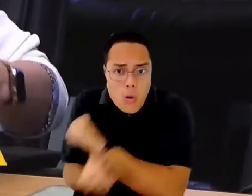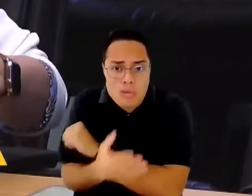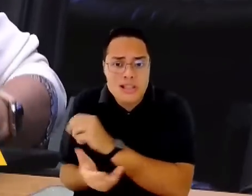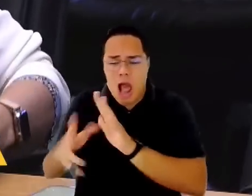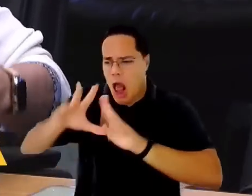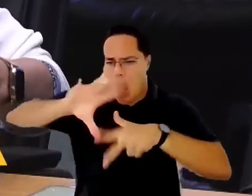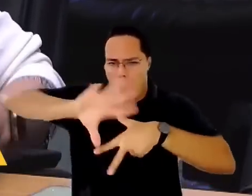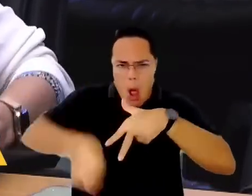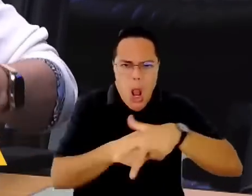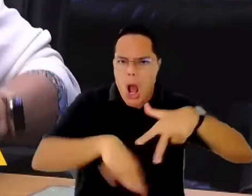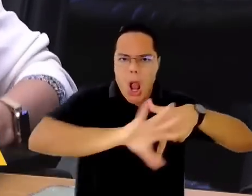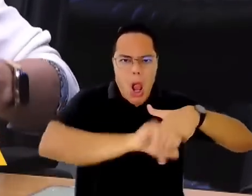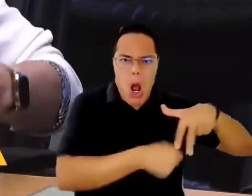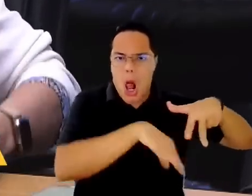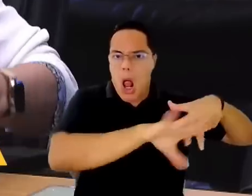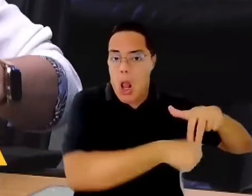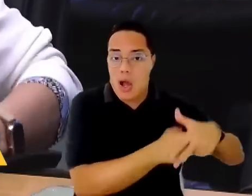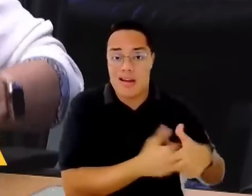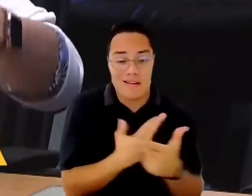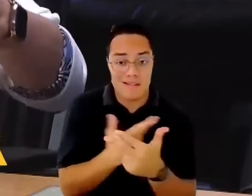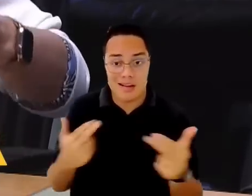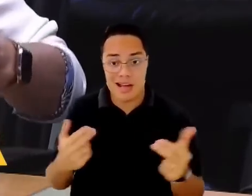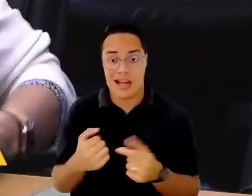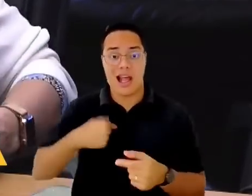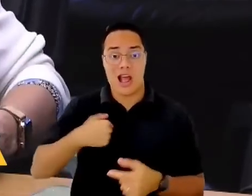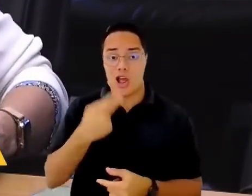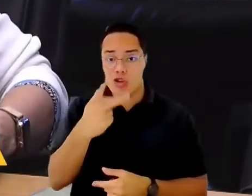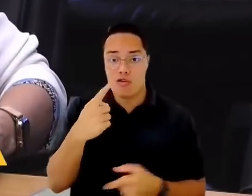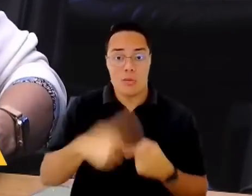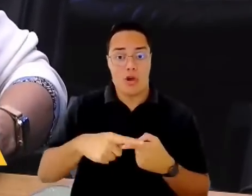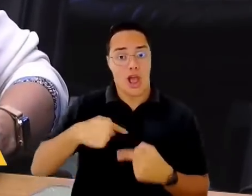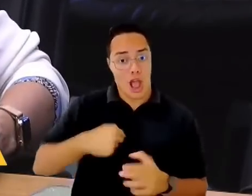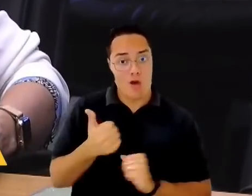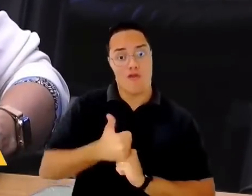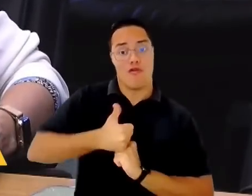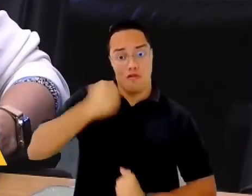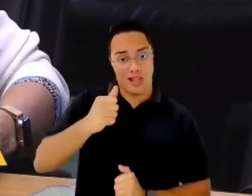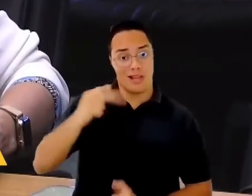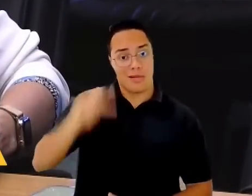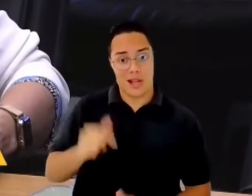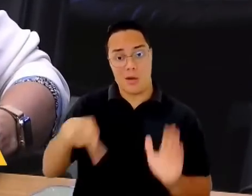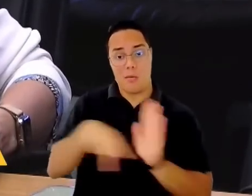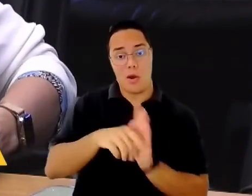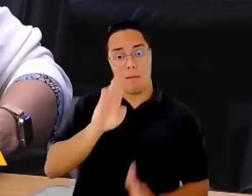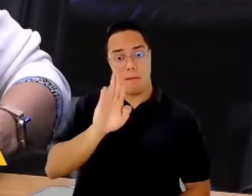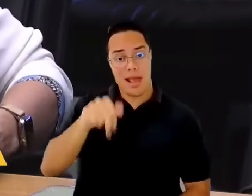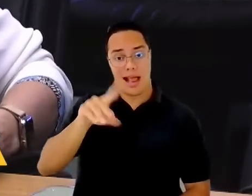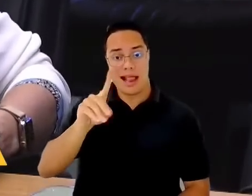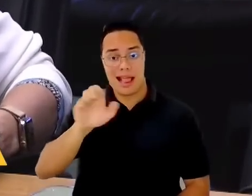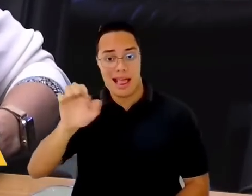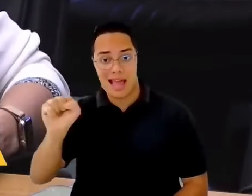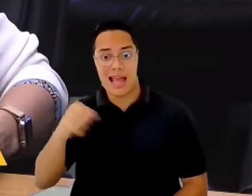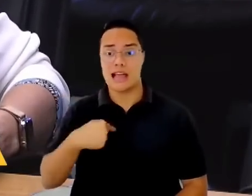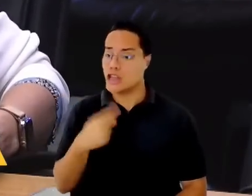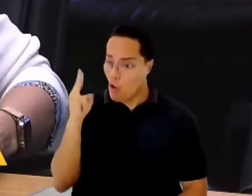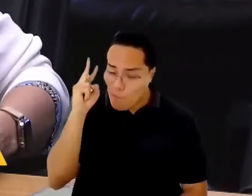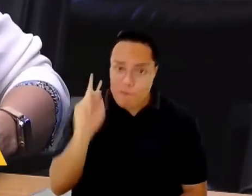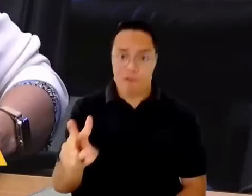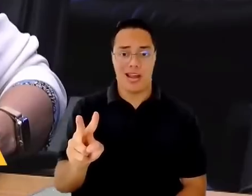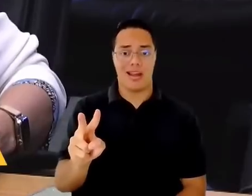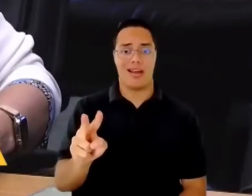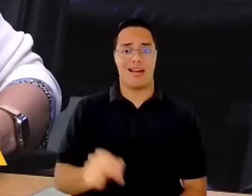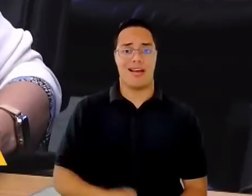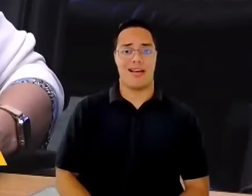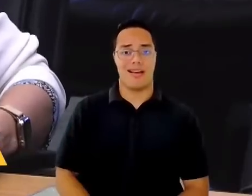isso porque eu fui uma das vice-presidente da CPI do Ben 10 que eu vi eu tive com Antônio